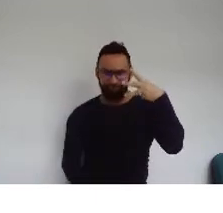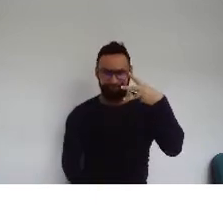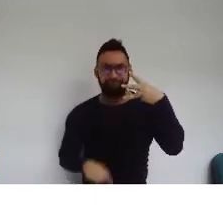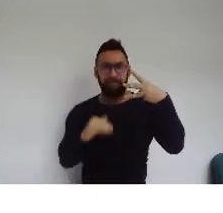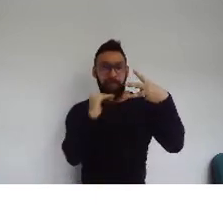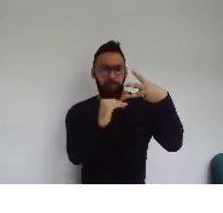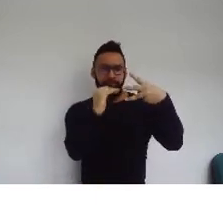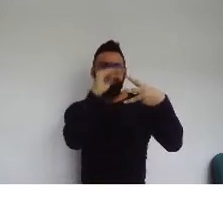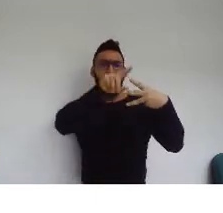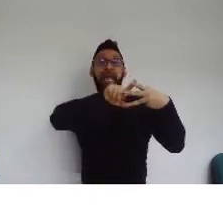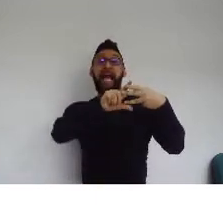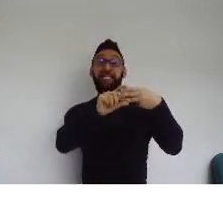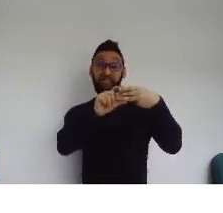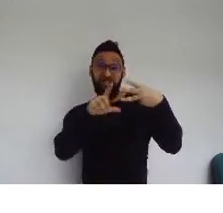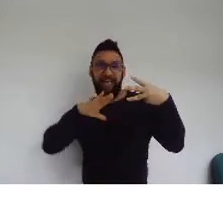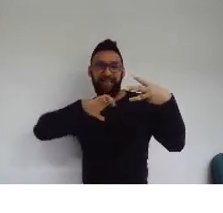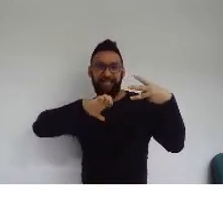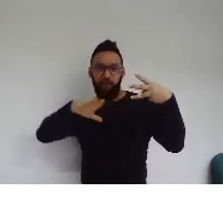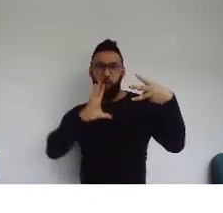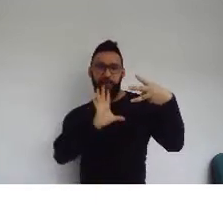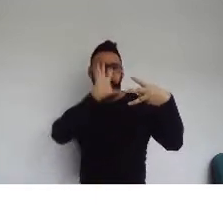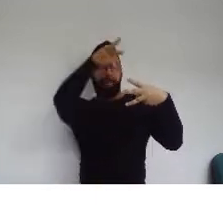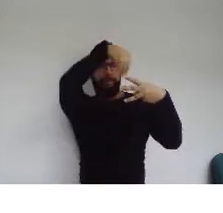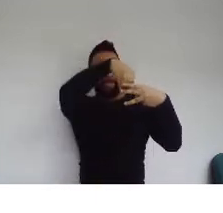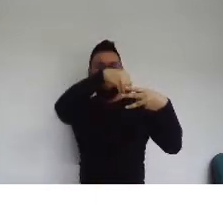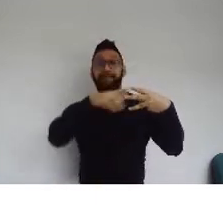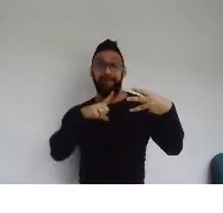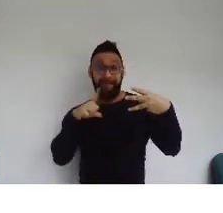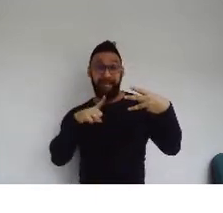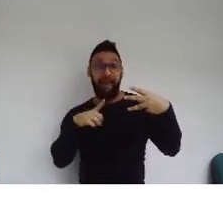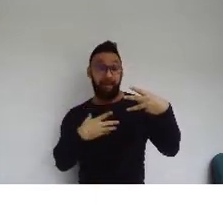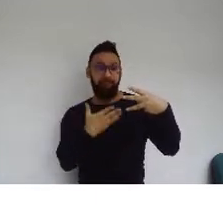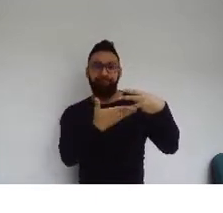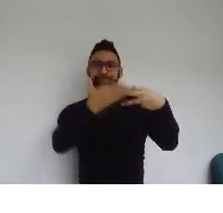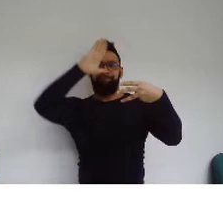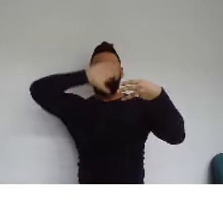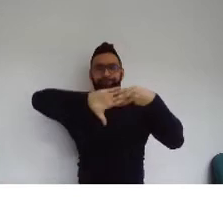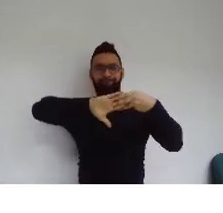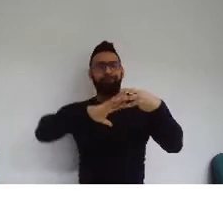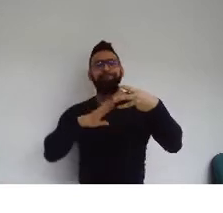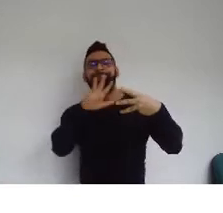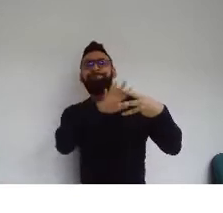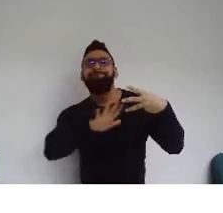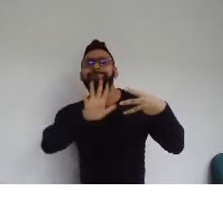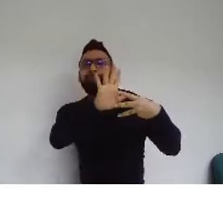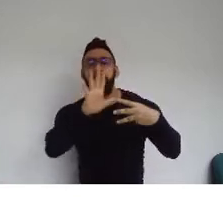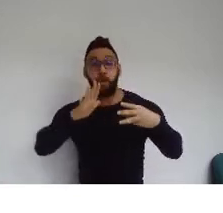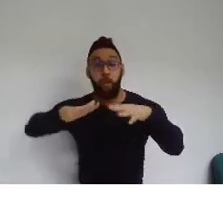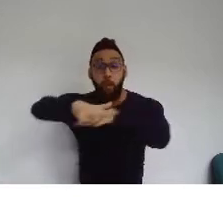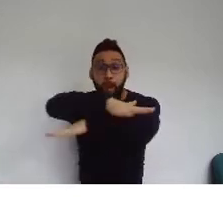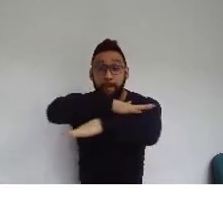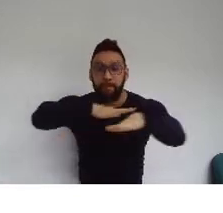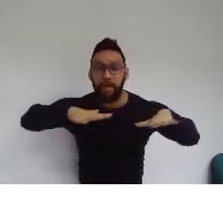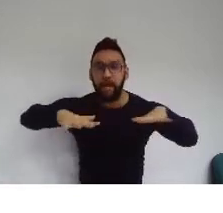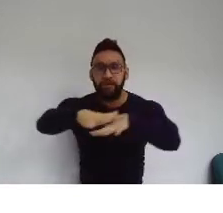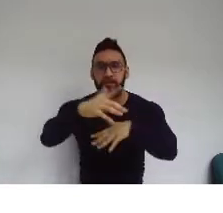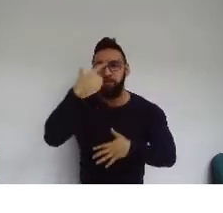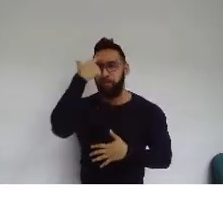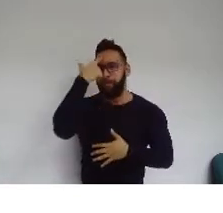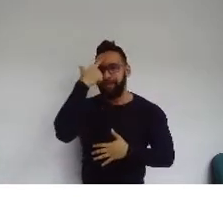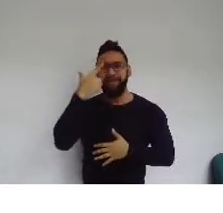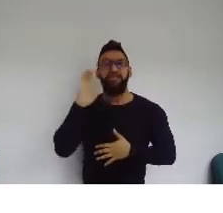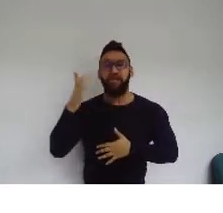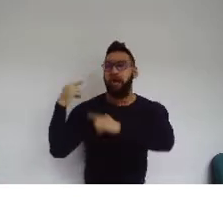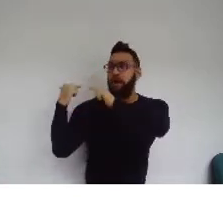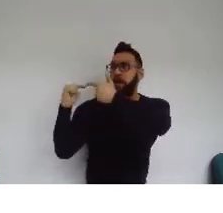ordem moral diferenciada para o lugar que contingentemente faz os sentidos